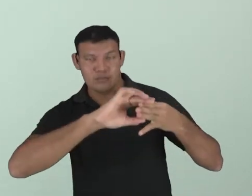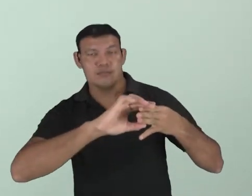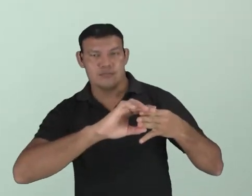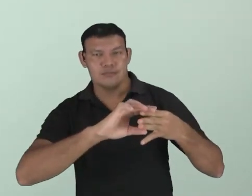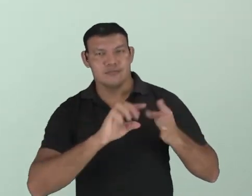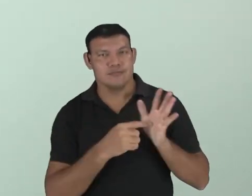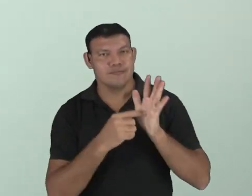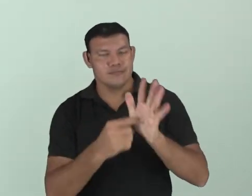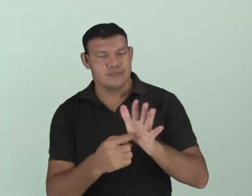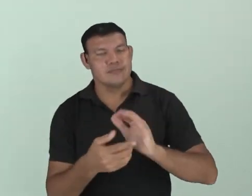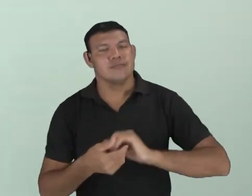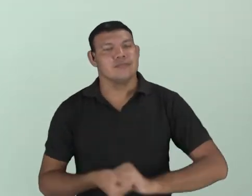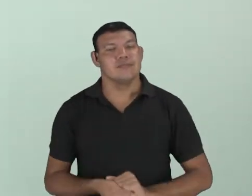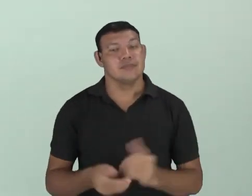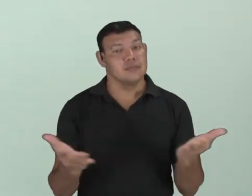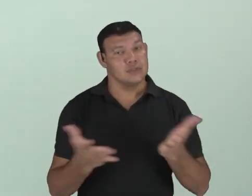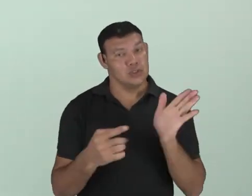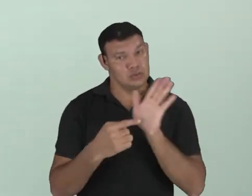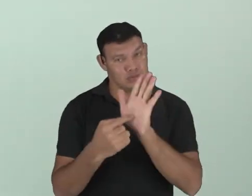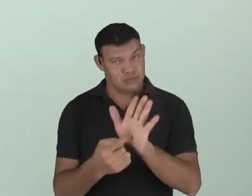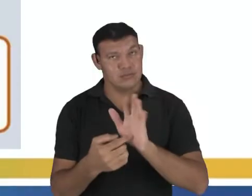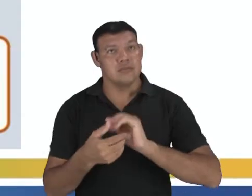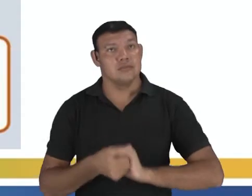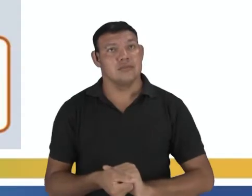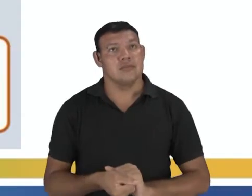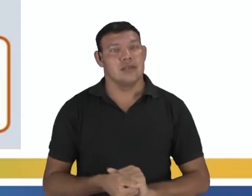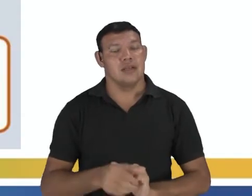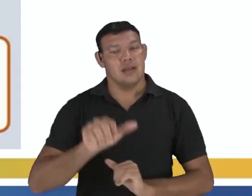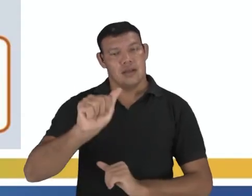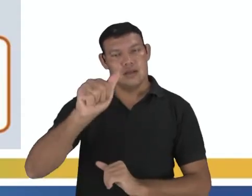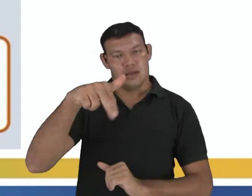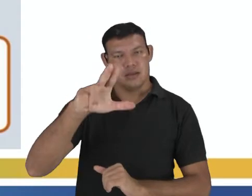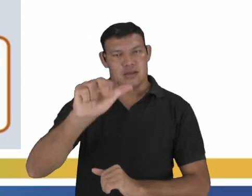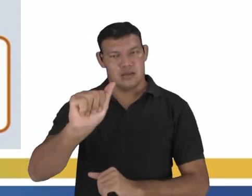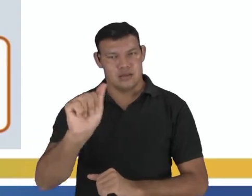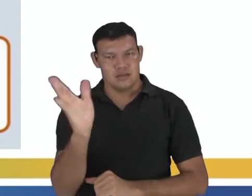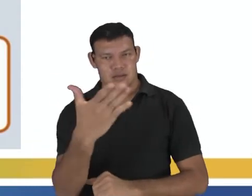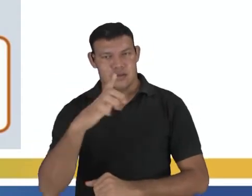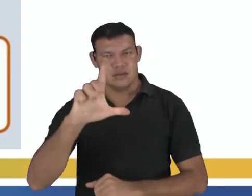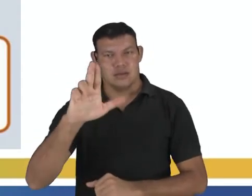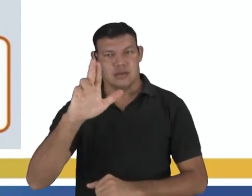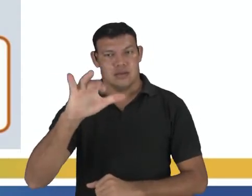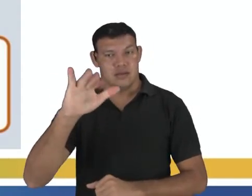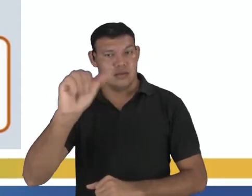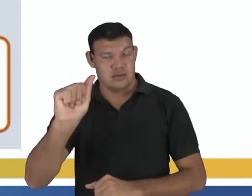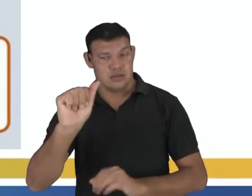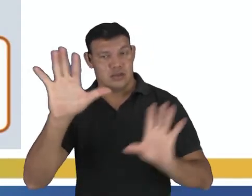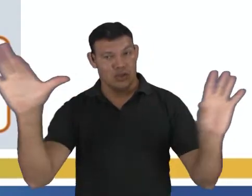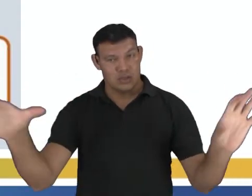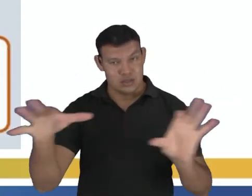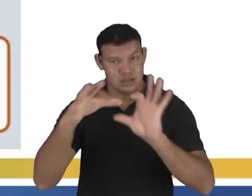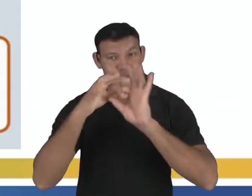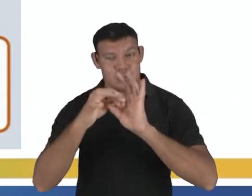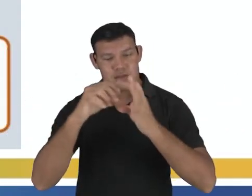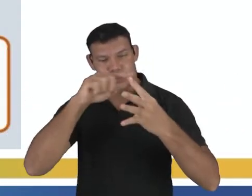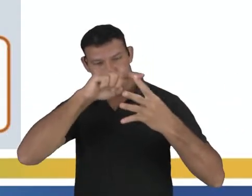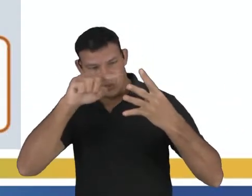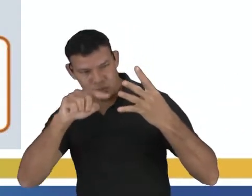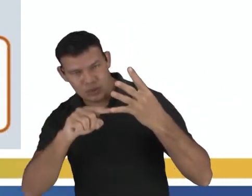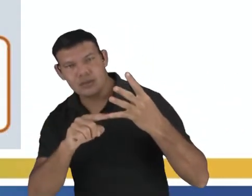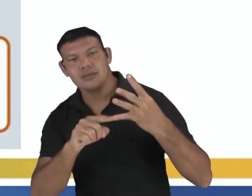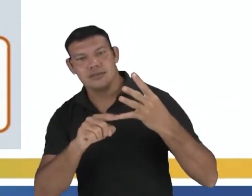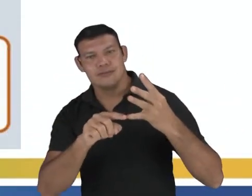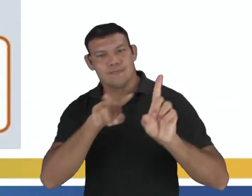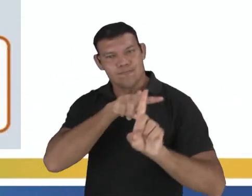melhor esses pilares baseado na visão da Anna-Lucia Henneman, porque ela vai associar esses 4 pilares